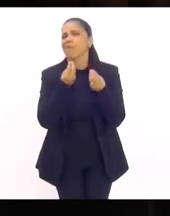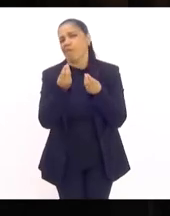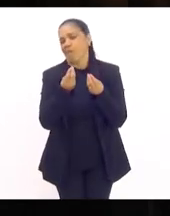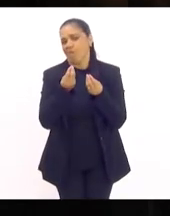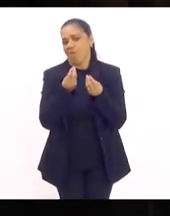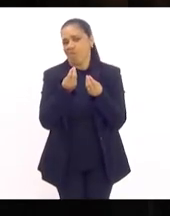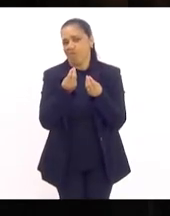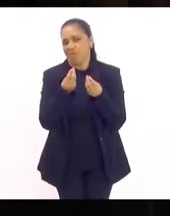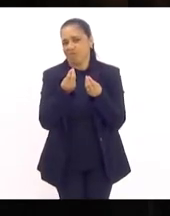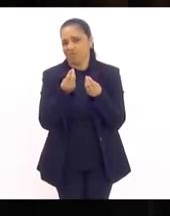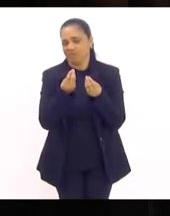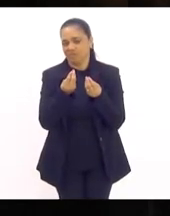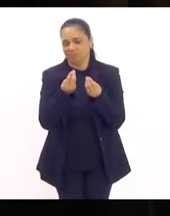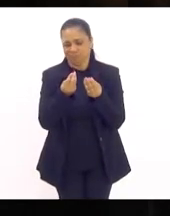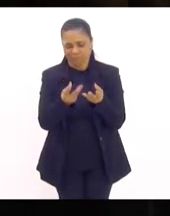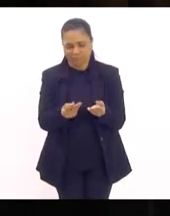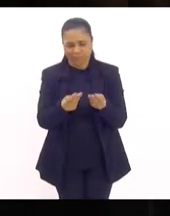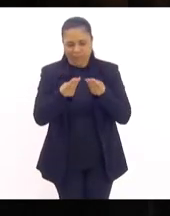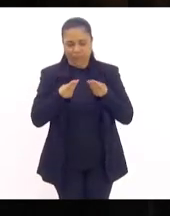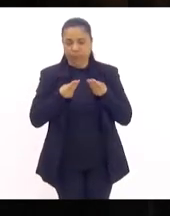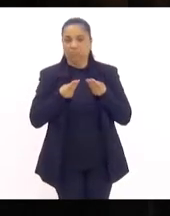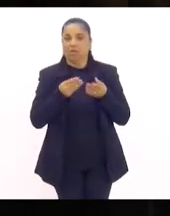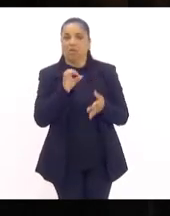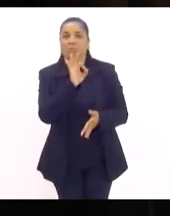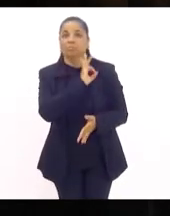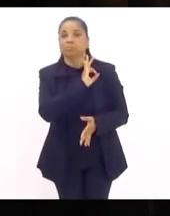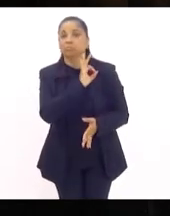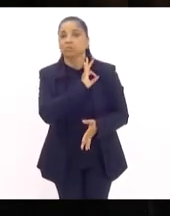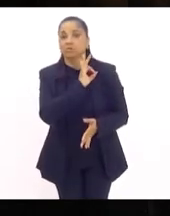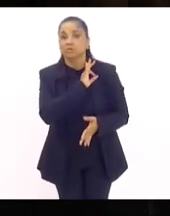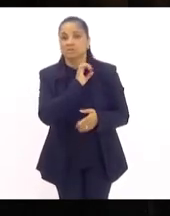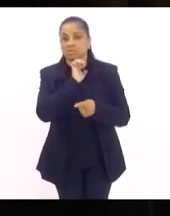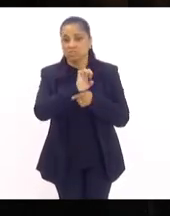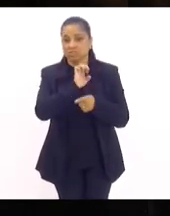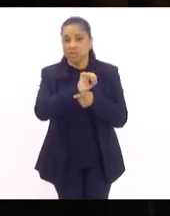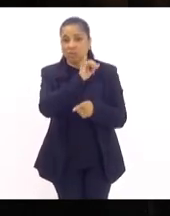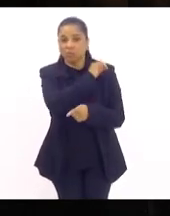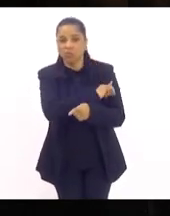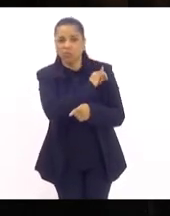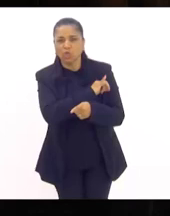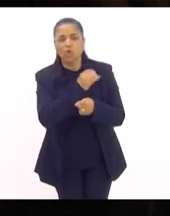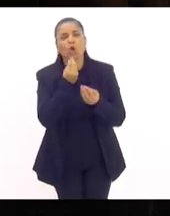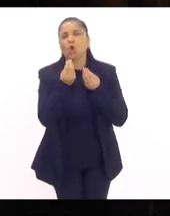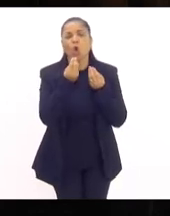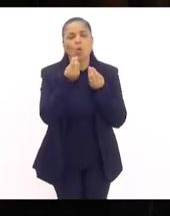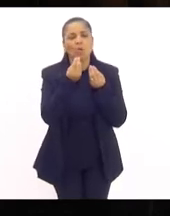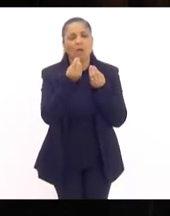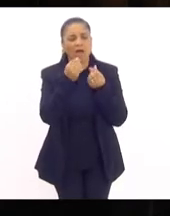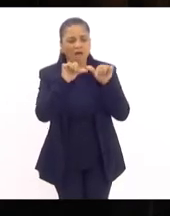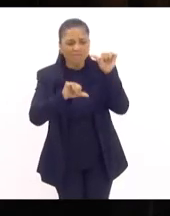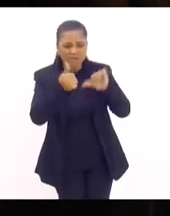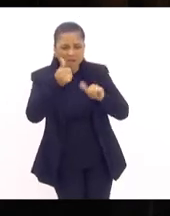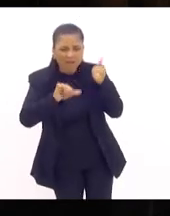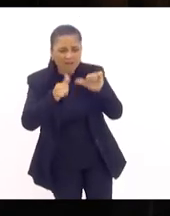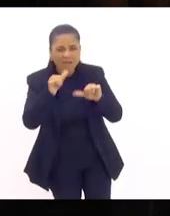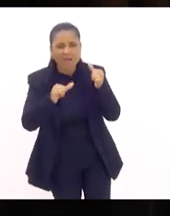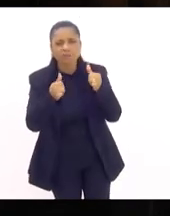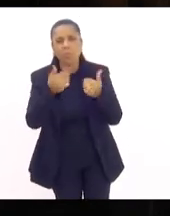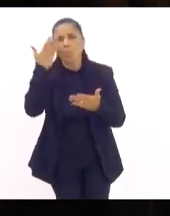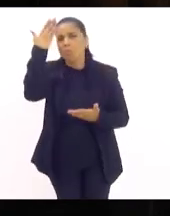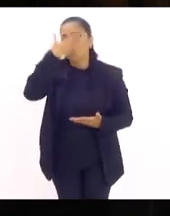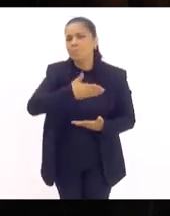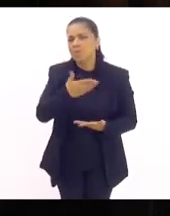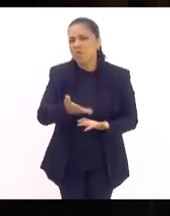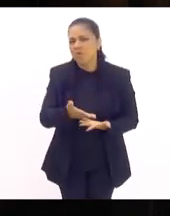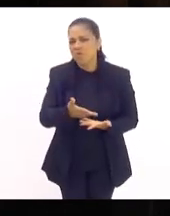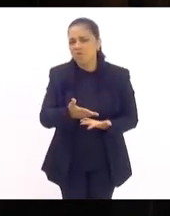né, nas polícias do Rio de Janeiro, e como eles são avalizados como prova para comprovar